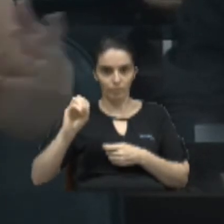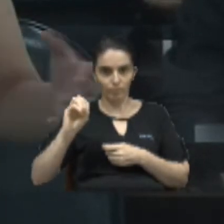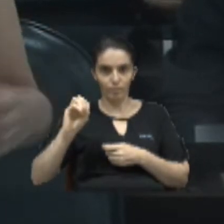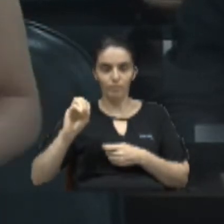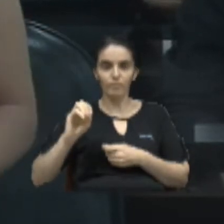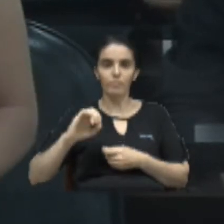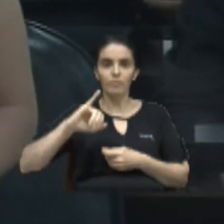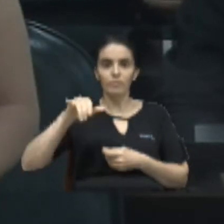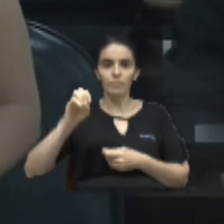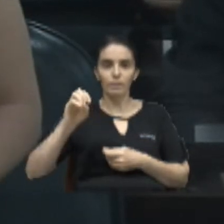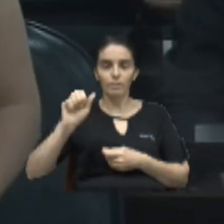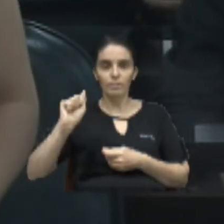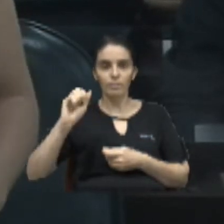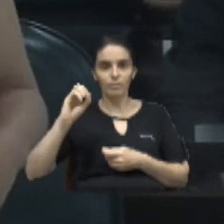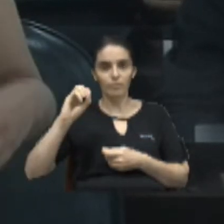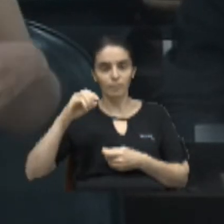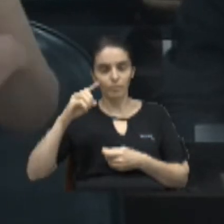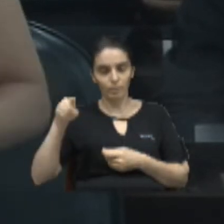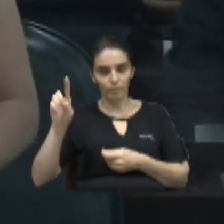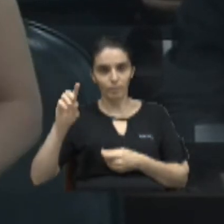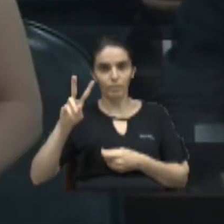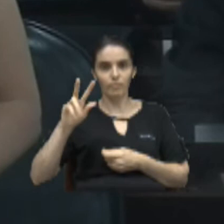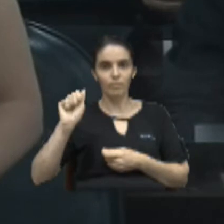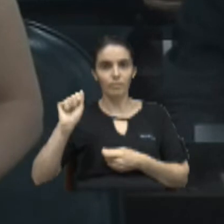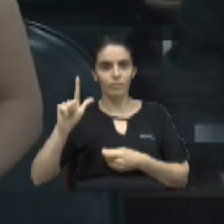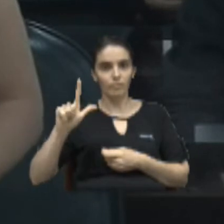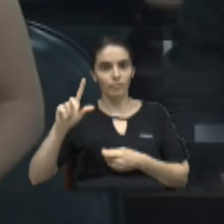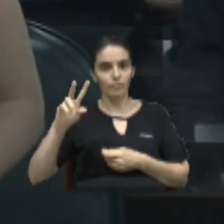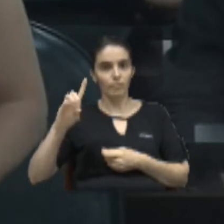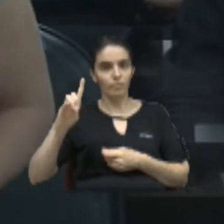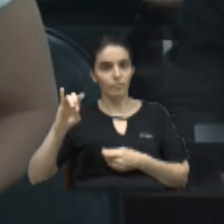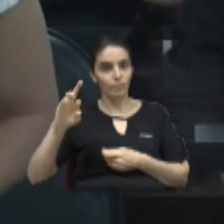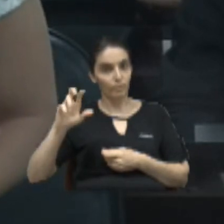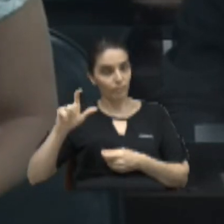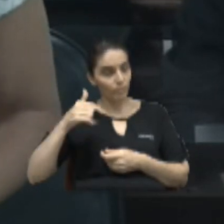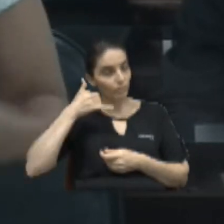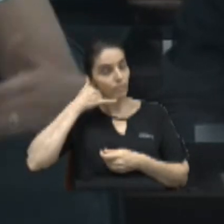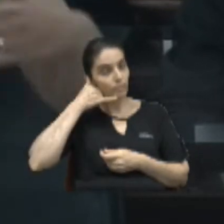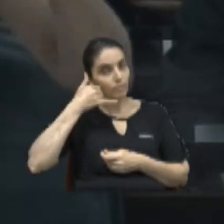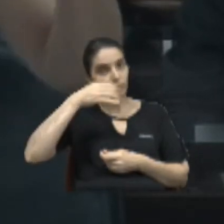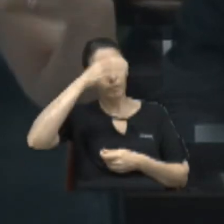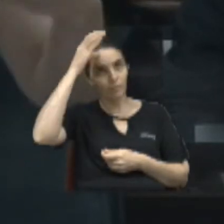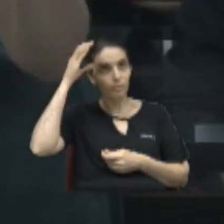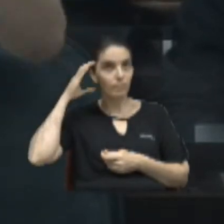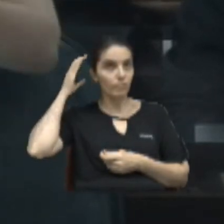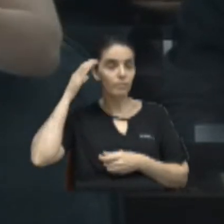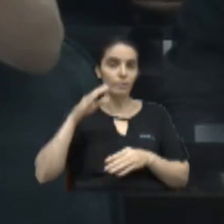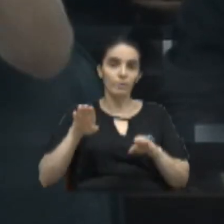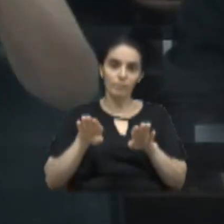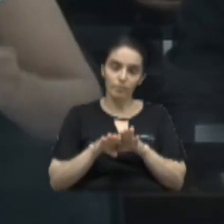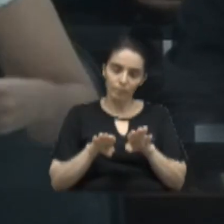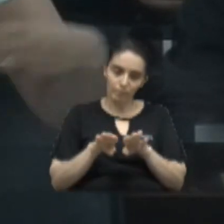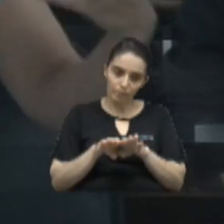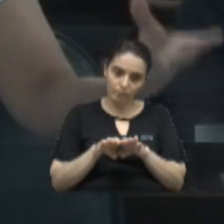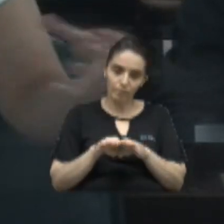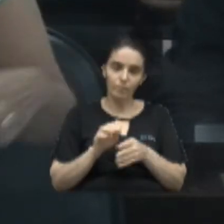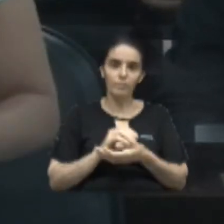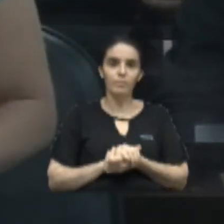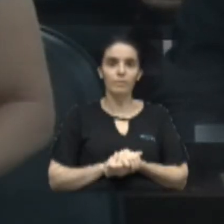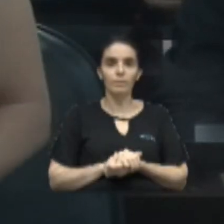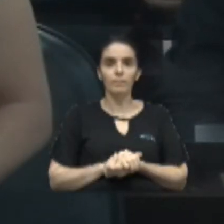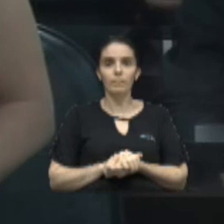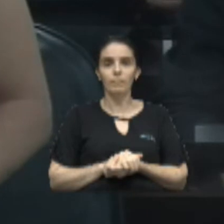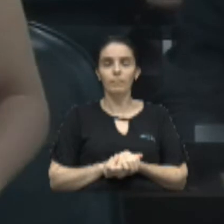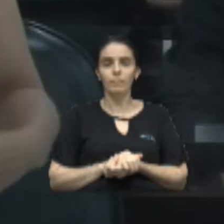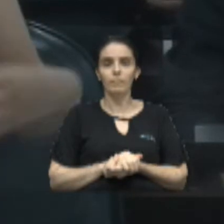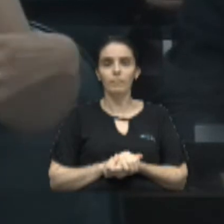Valdir, que agora se recupera de um AVC. Telefonou para mim. Sim, um parênteses, o João Valdir teve um AVC, está se